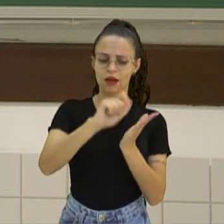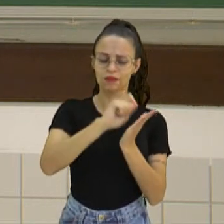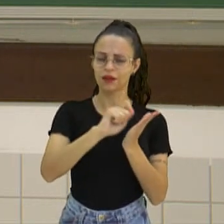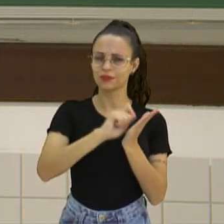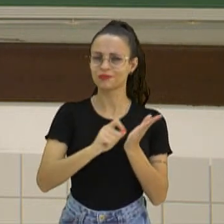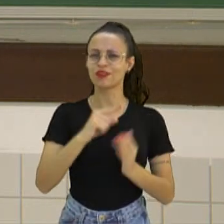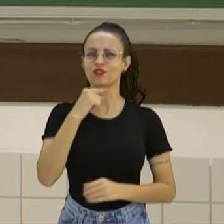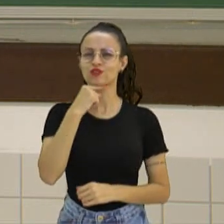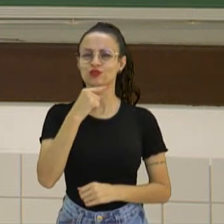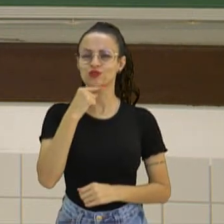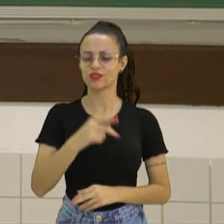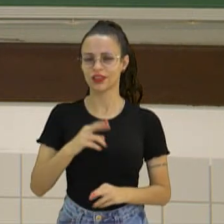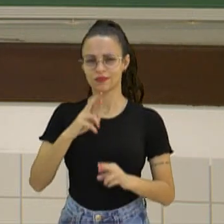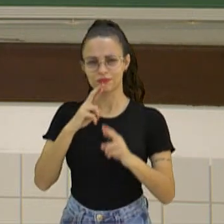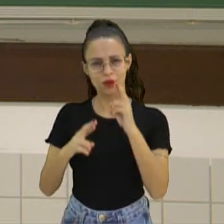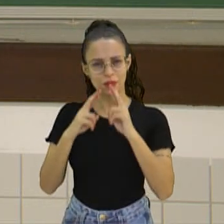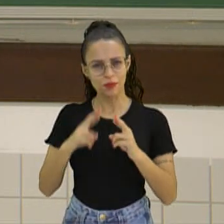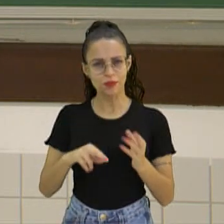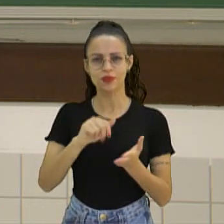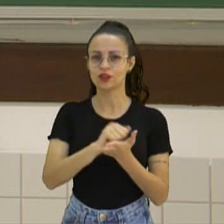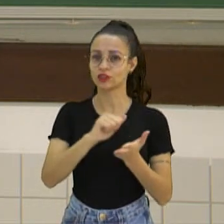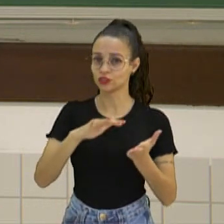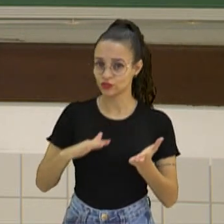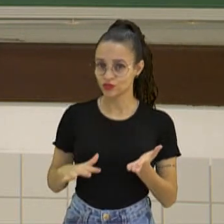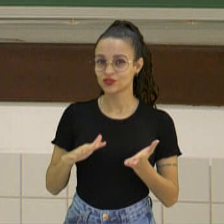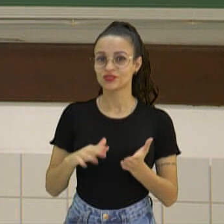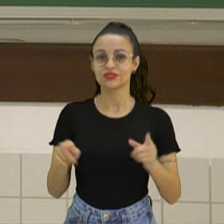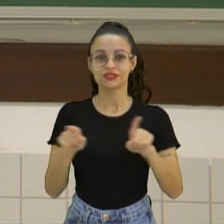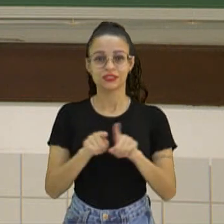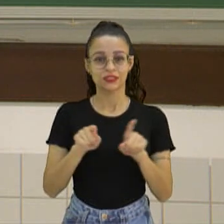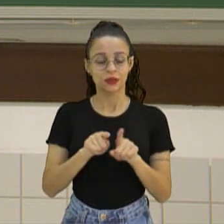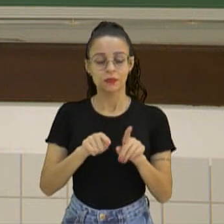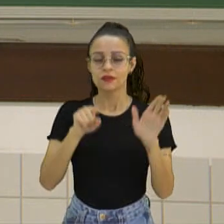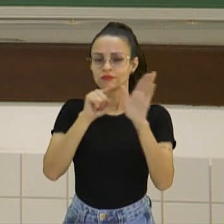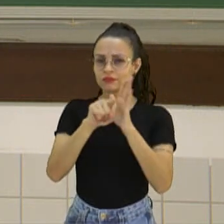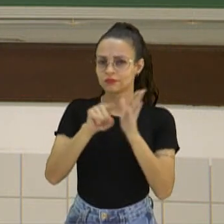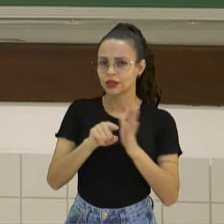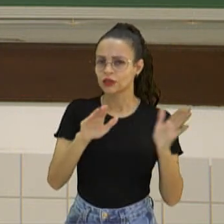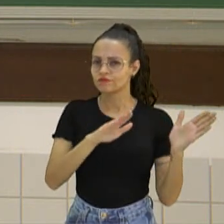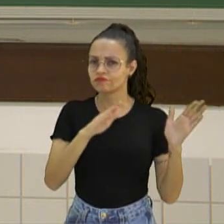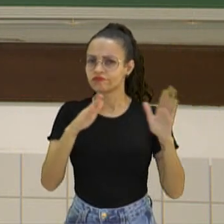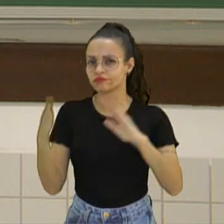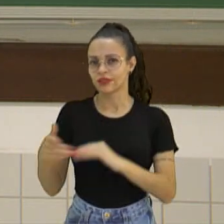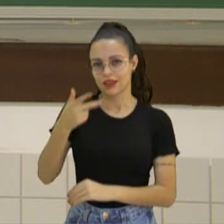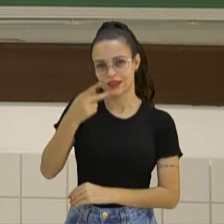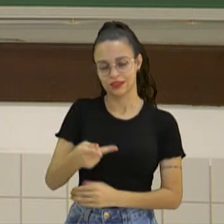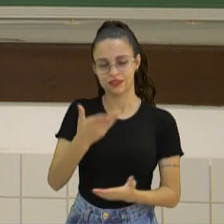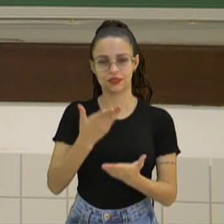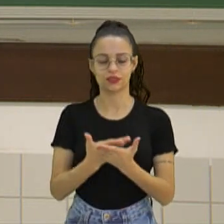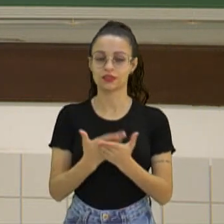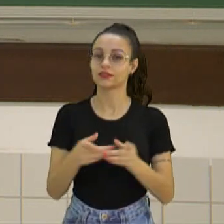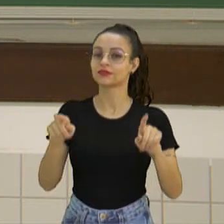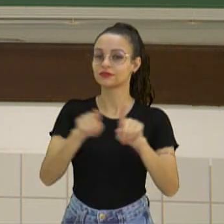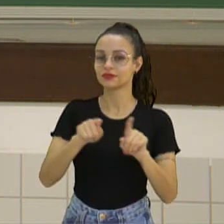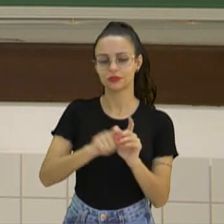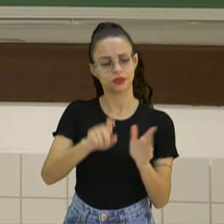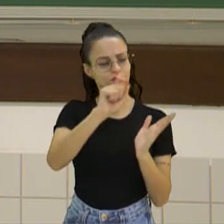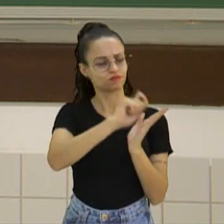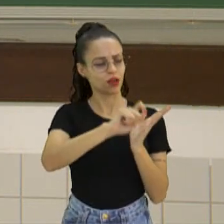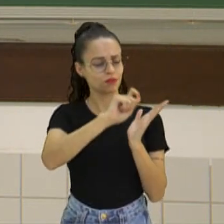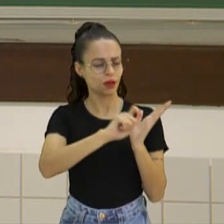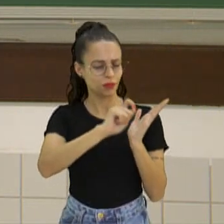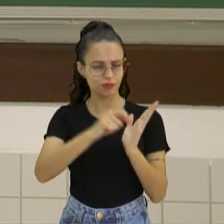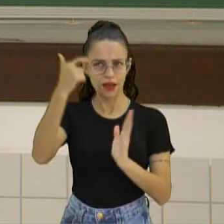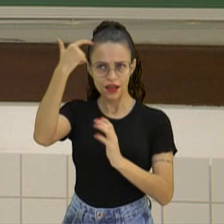dúvidas resolverem as atividades e os quis que nós vamos fazer durante a nossa aula e também para notar algumas